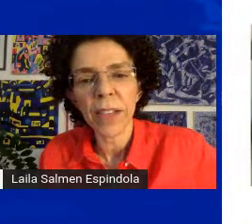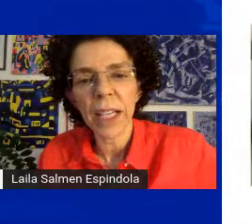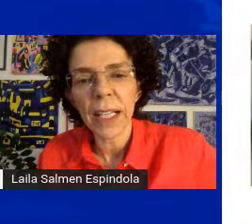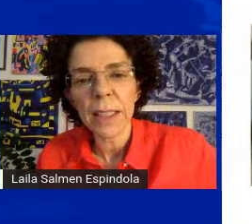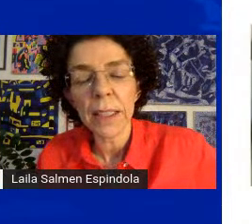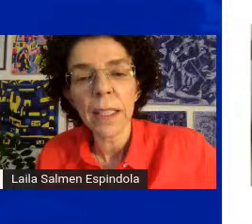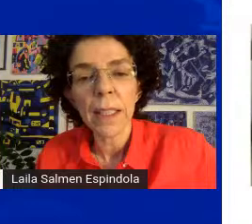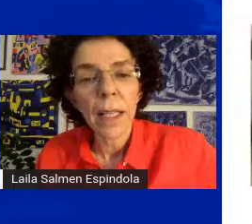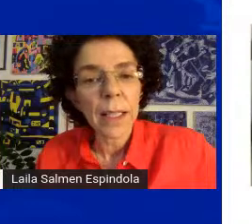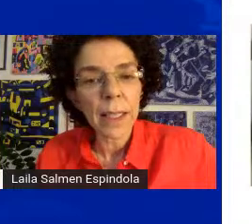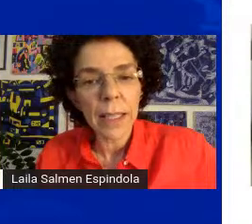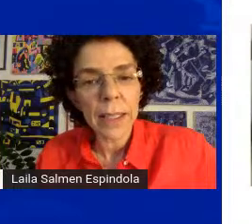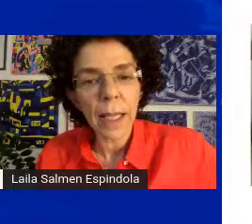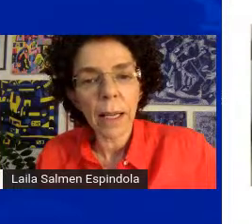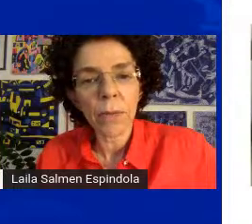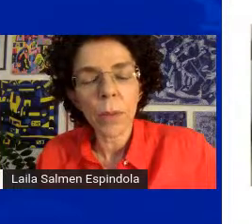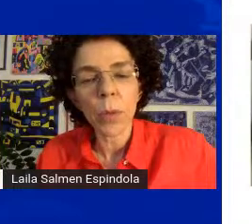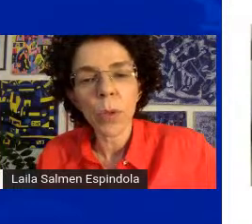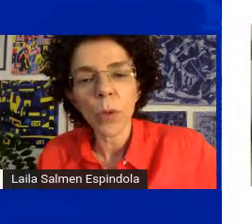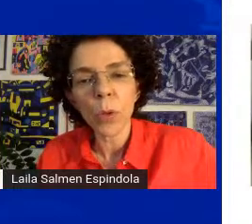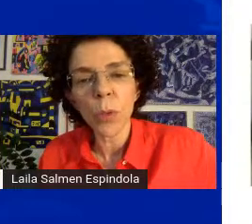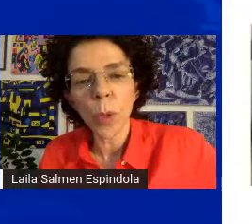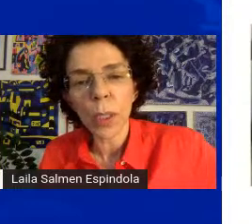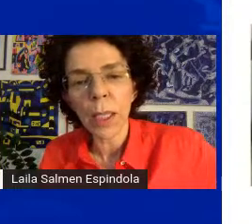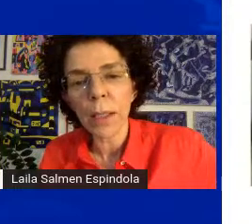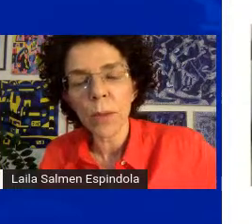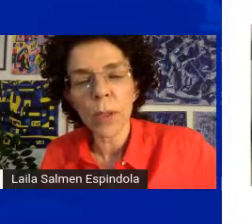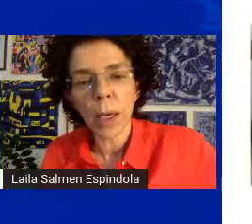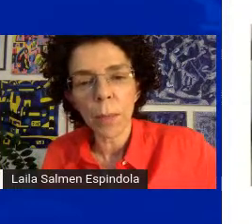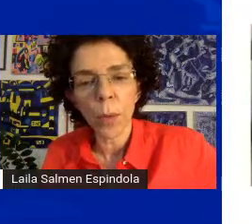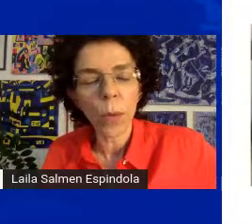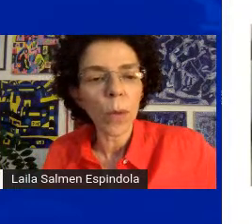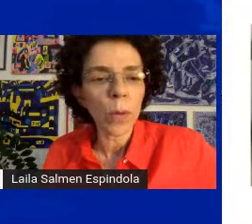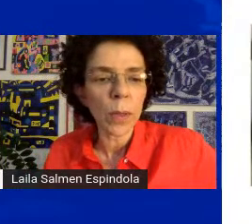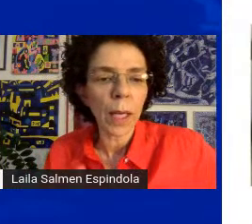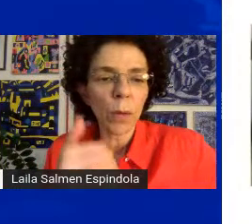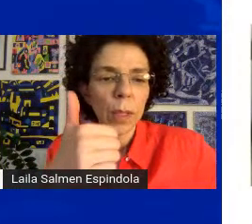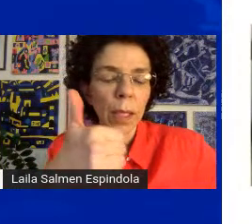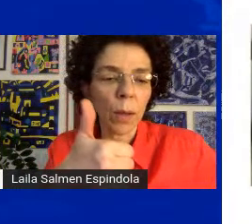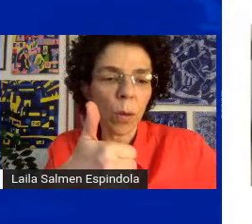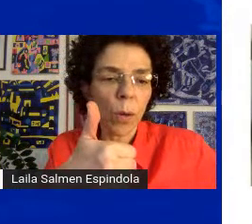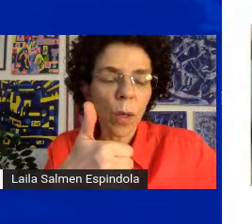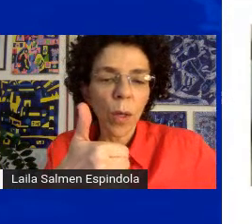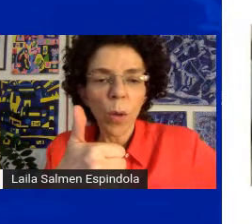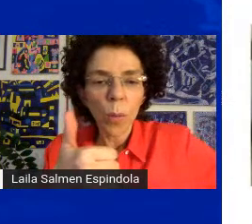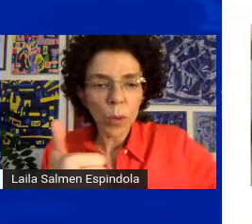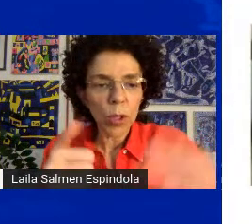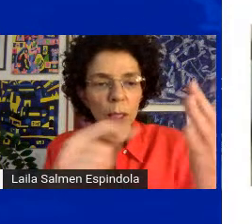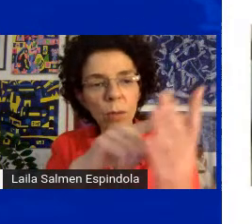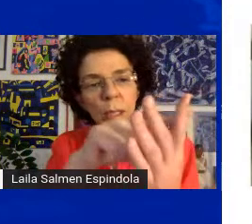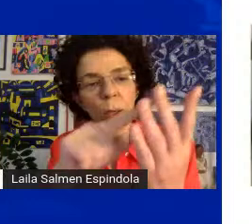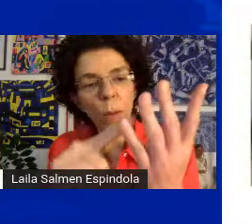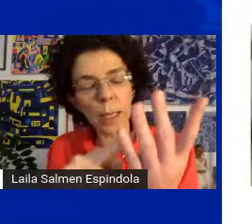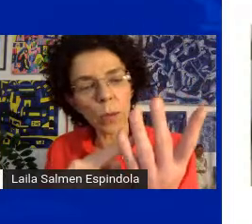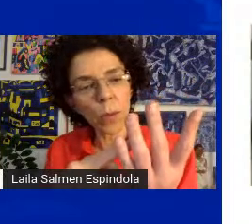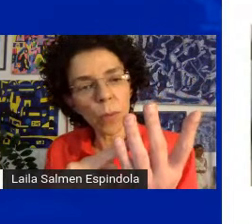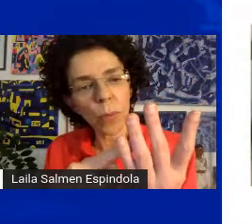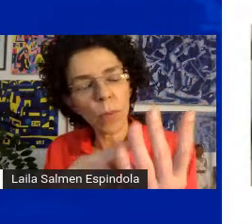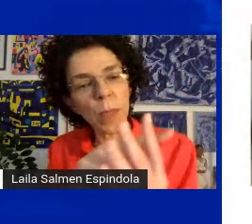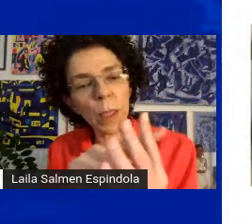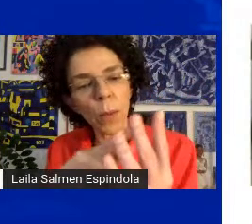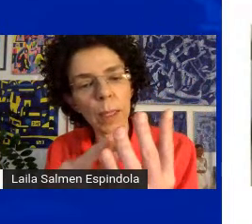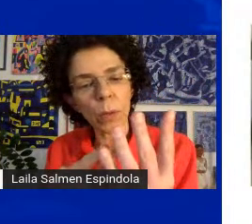lá referência, testávamos nos modelos o arbocontro, que era o quê? O mosquito tem